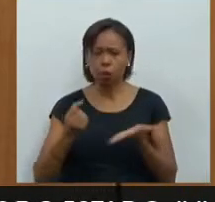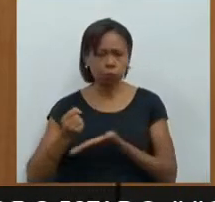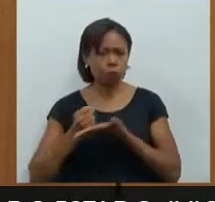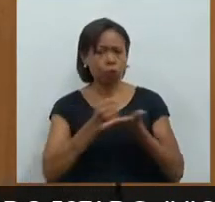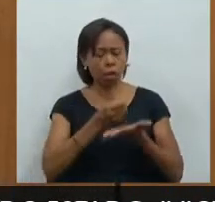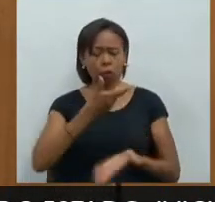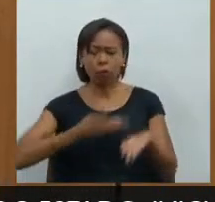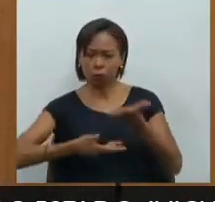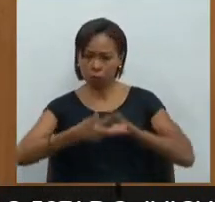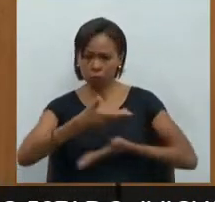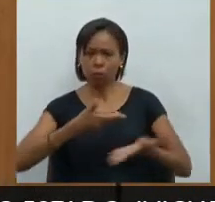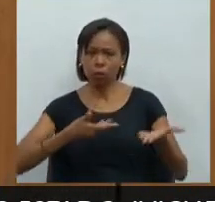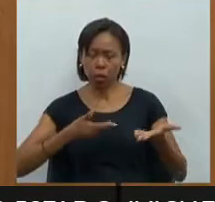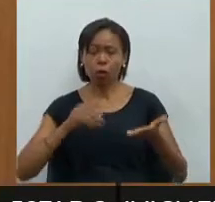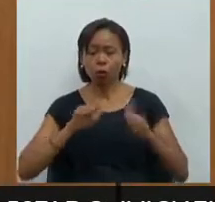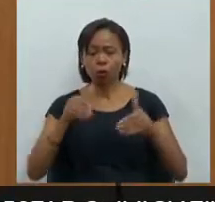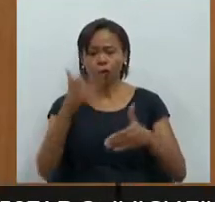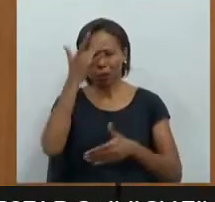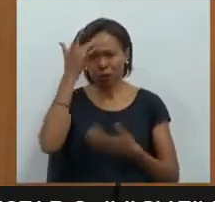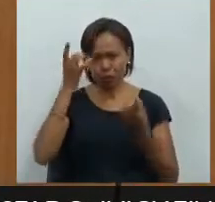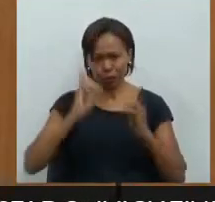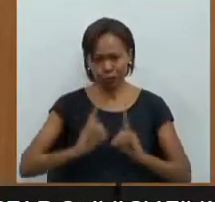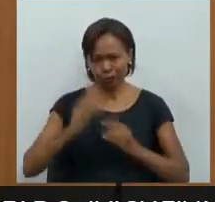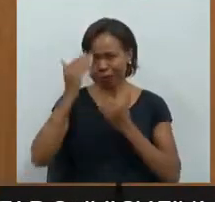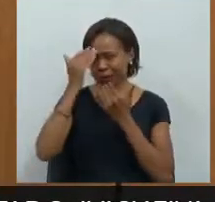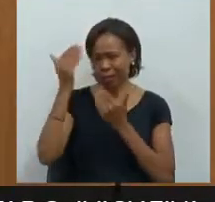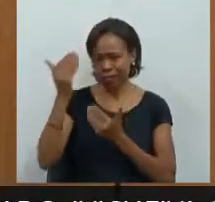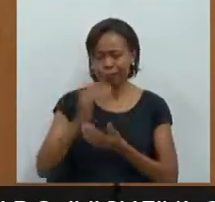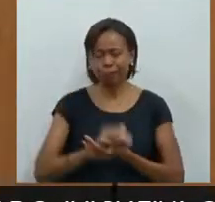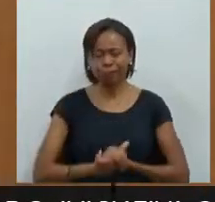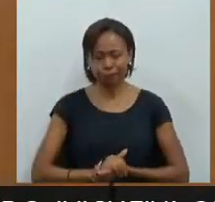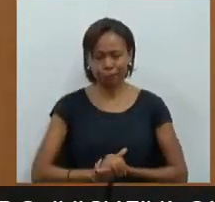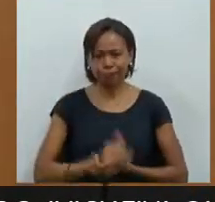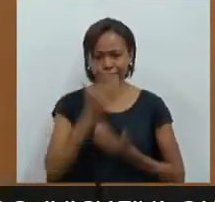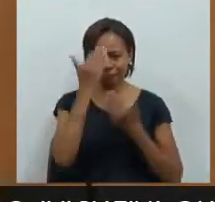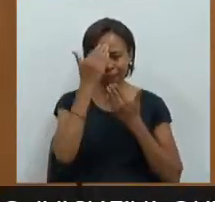deficiência. Tá, deputado? Muito obrigado. Obrigado, Cláudio.